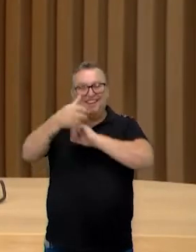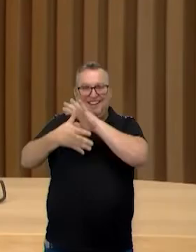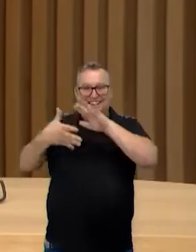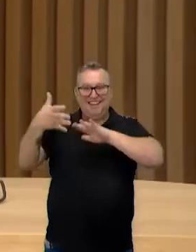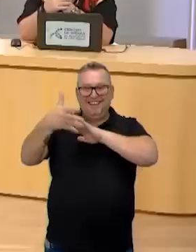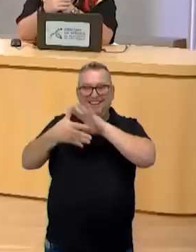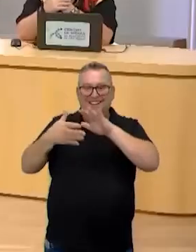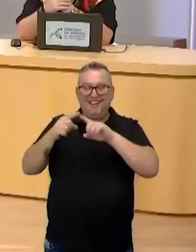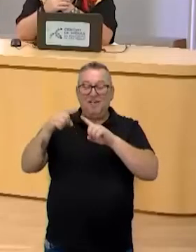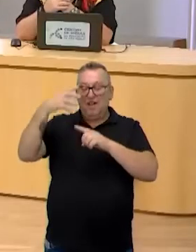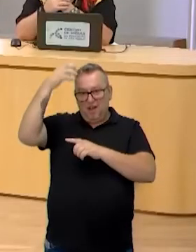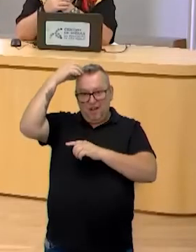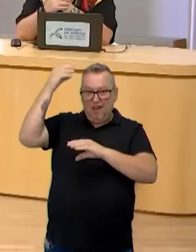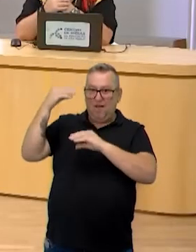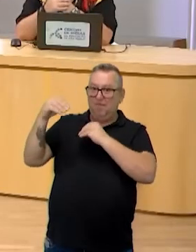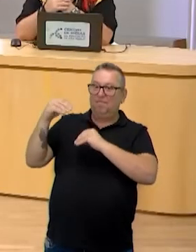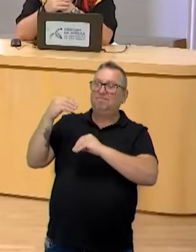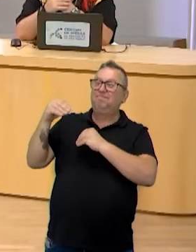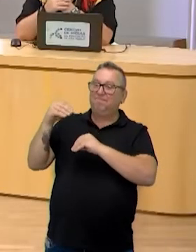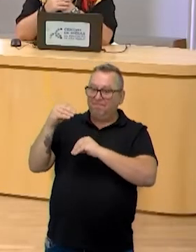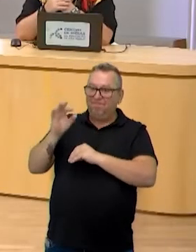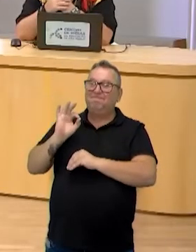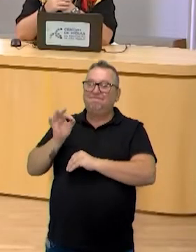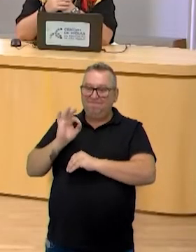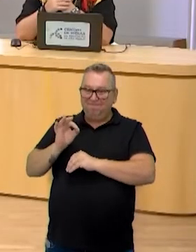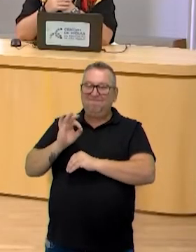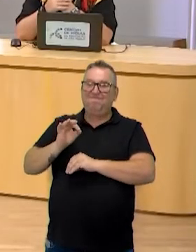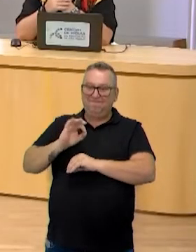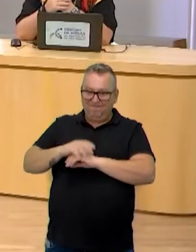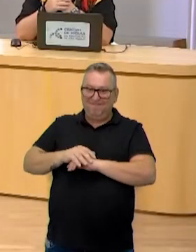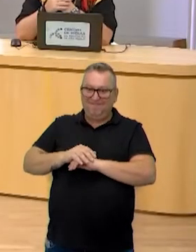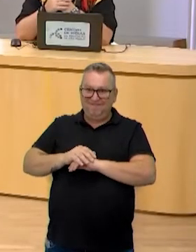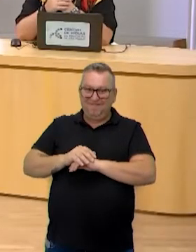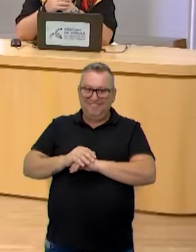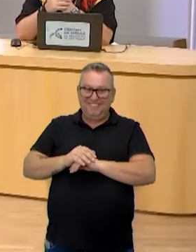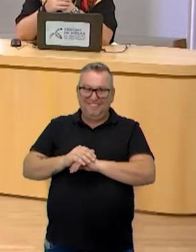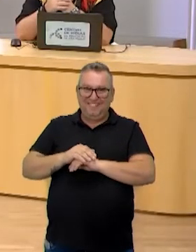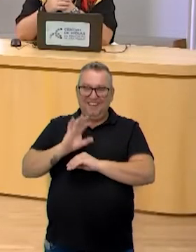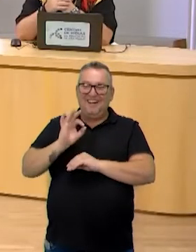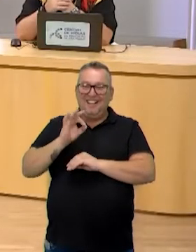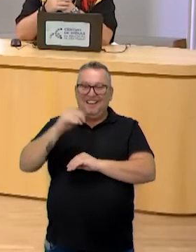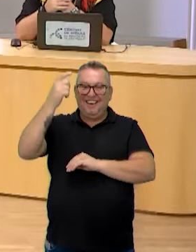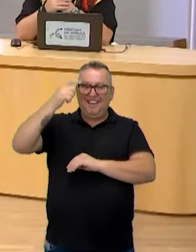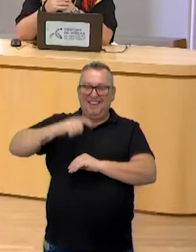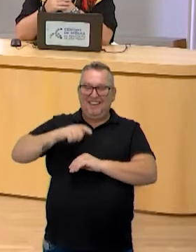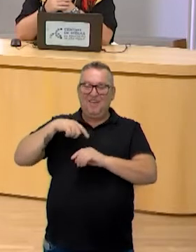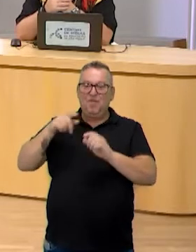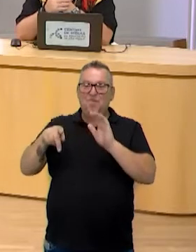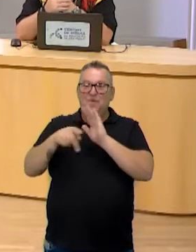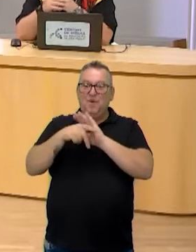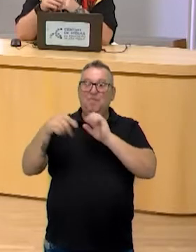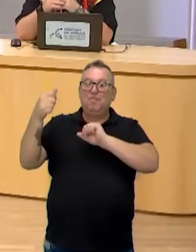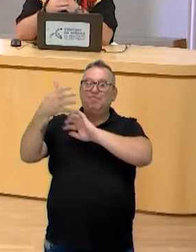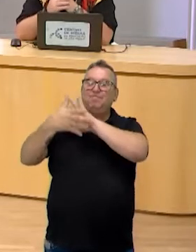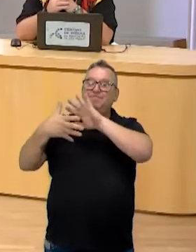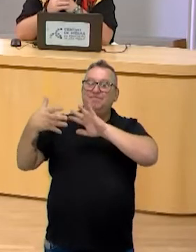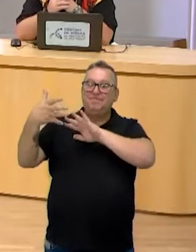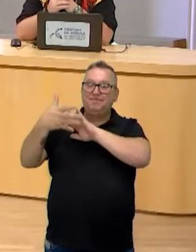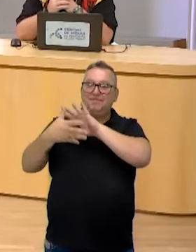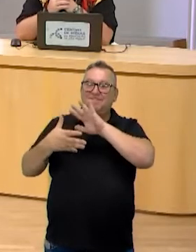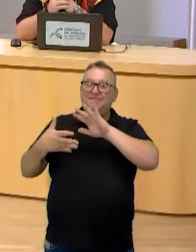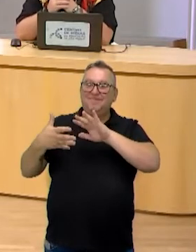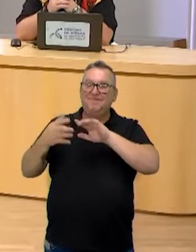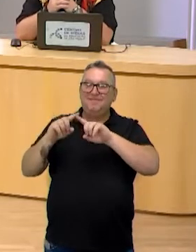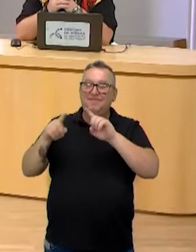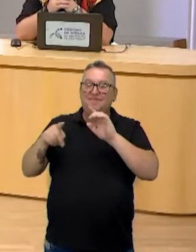Sabia que ele é o rei do meme? Não sabia. Ele é o rei do meme. É o talento dele, então, é essa figura de linguagem chamada meme. Esse